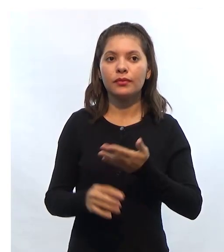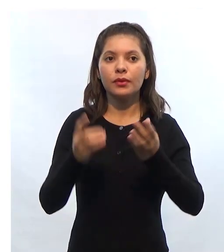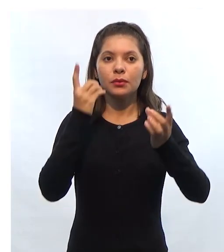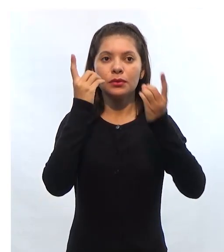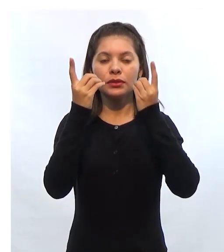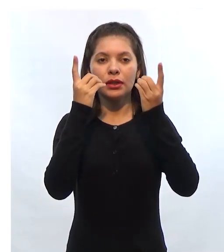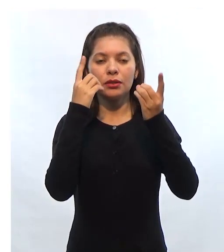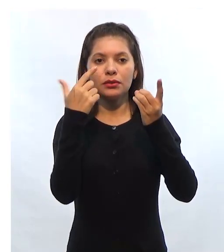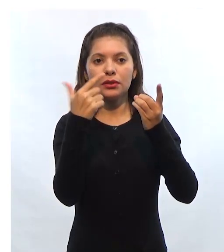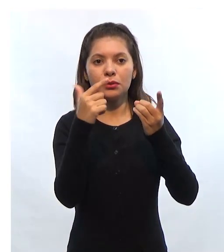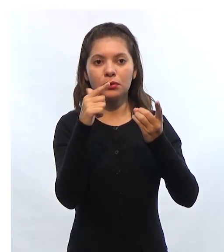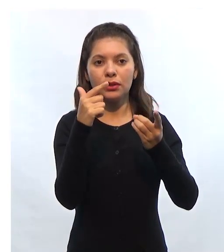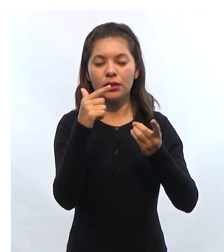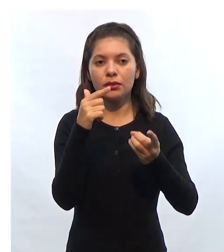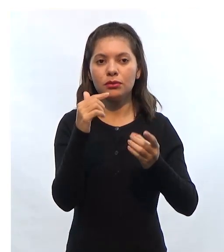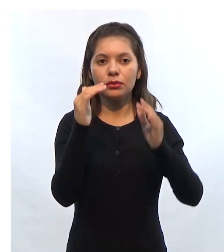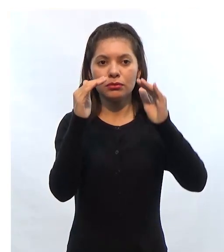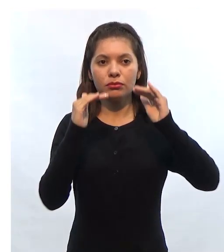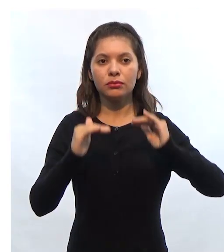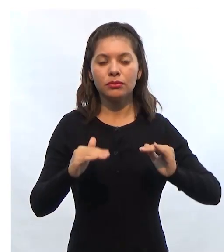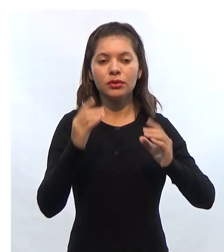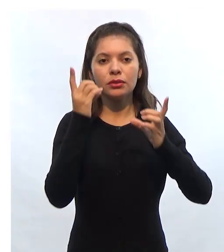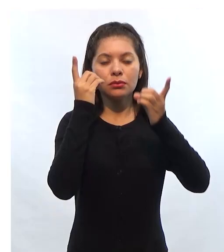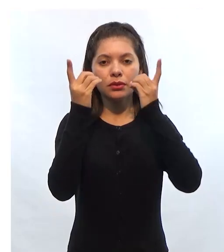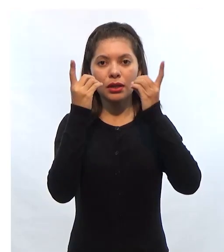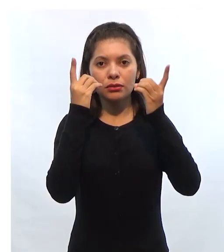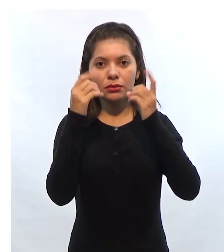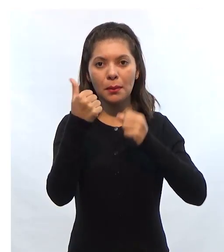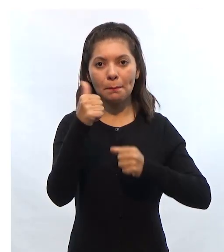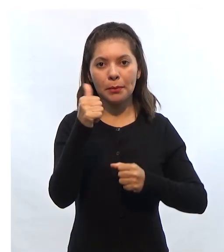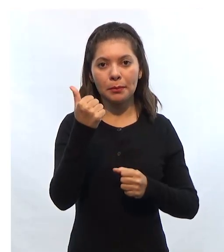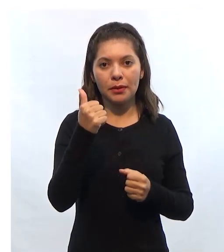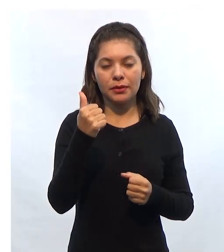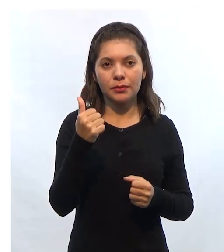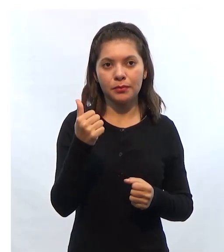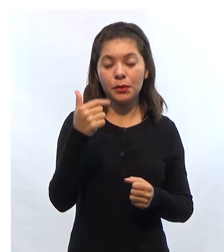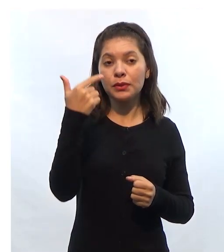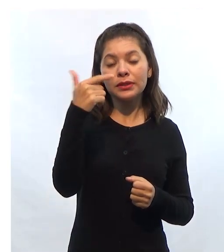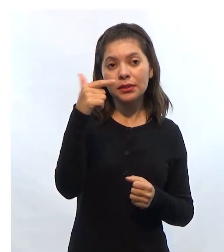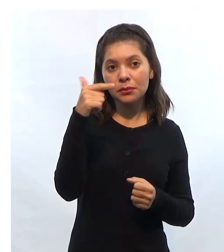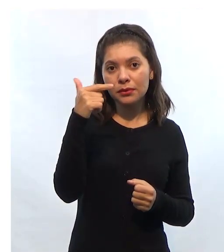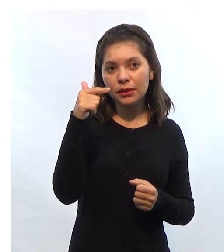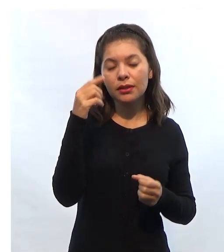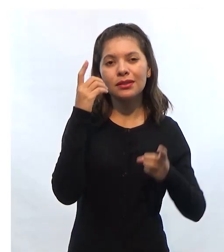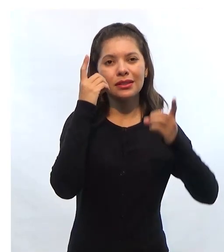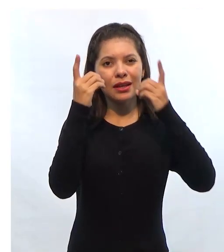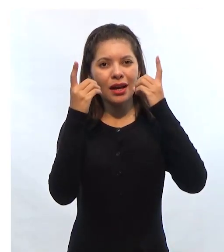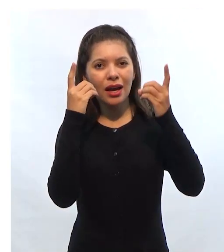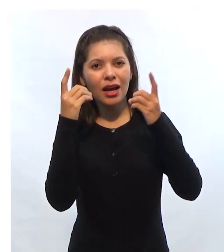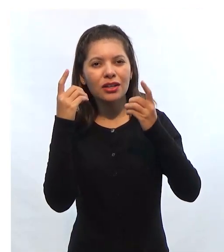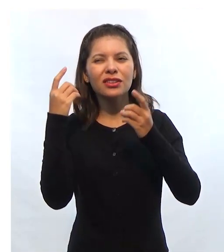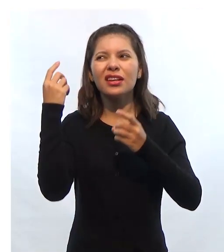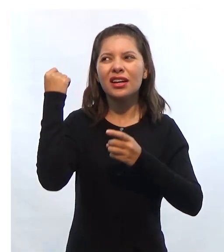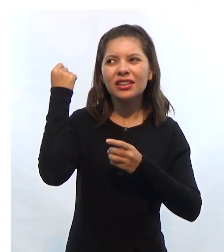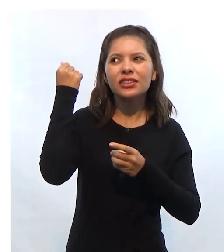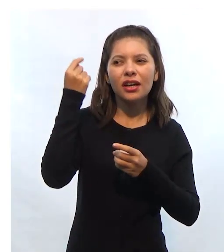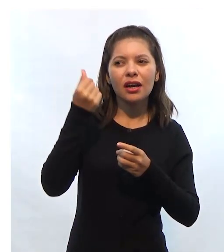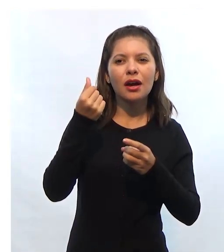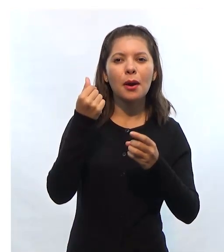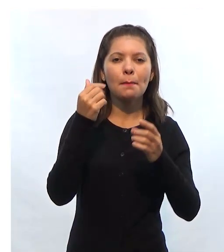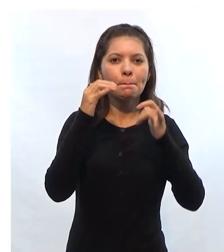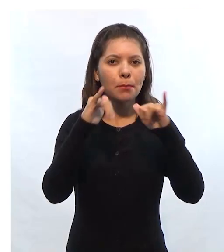dados secundários e dados primários. Os dados secundários são dados que já foram publicados